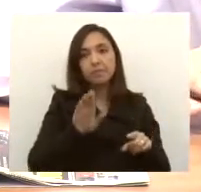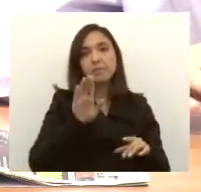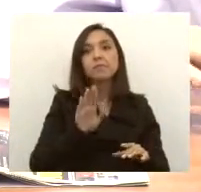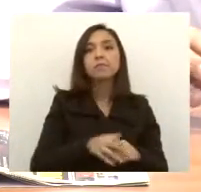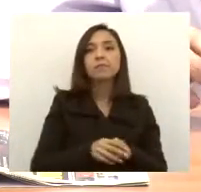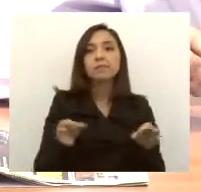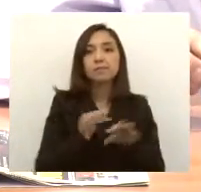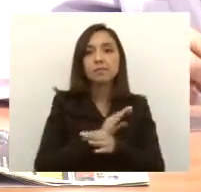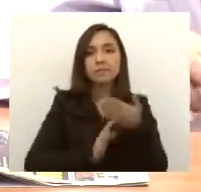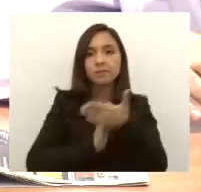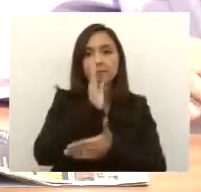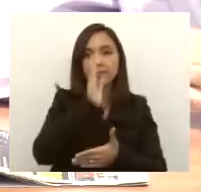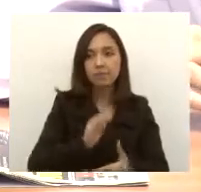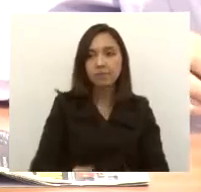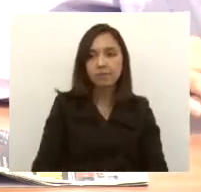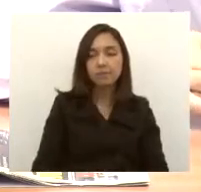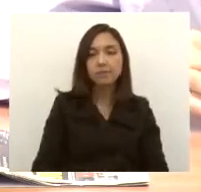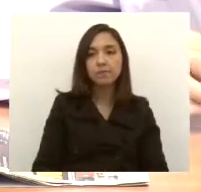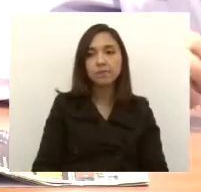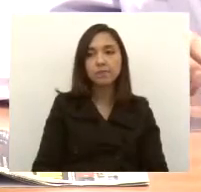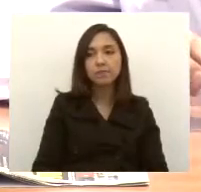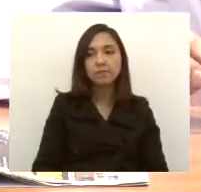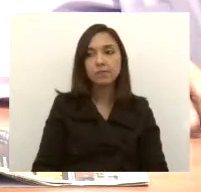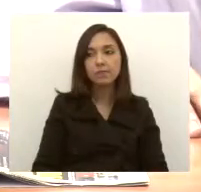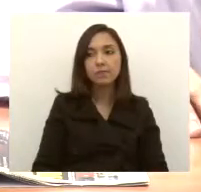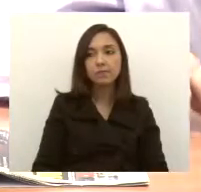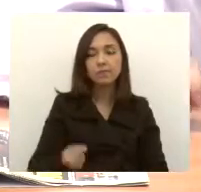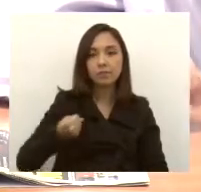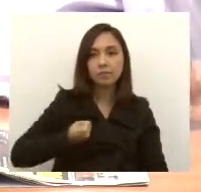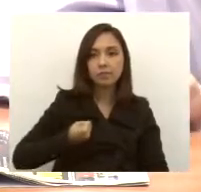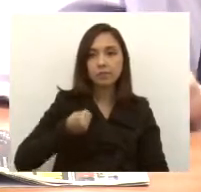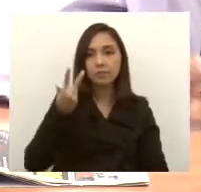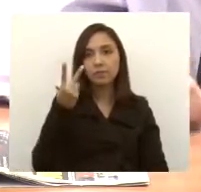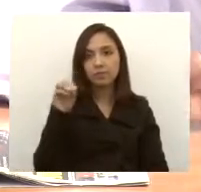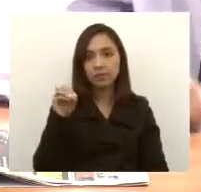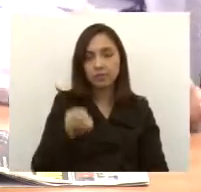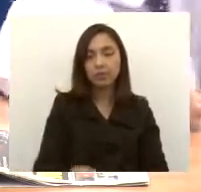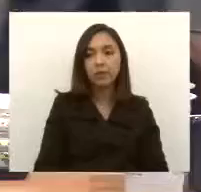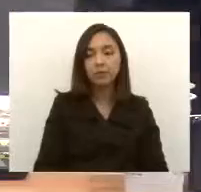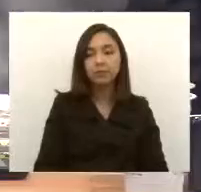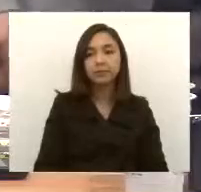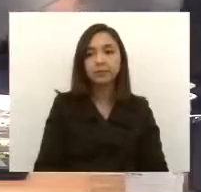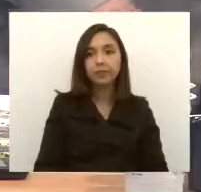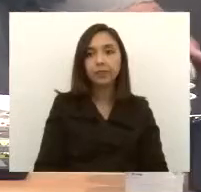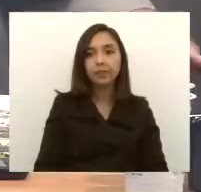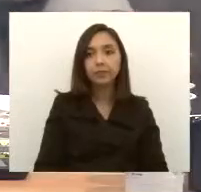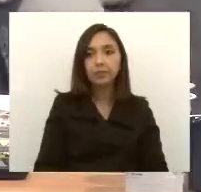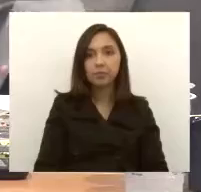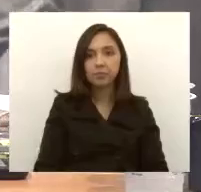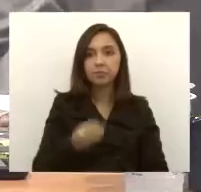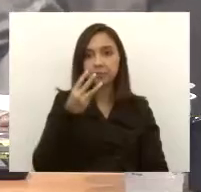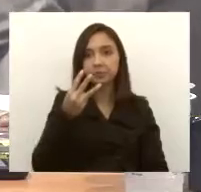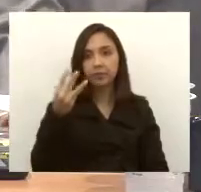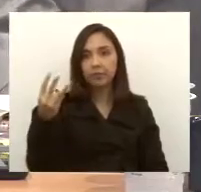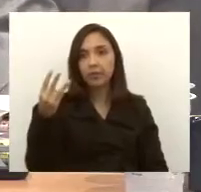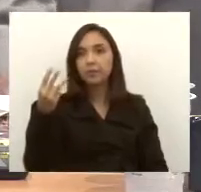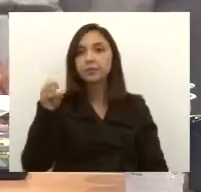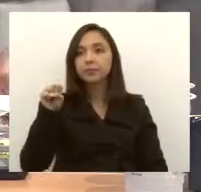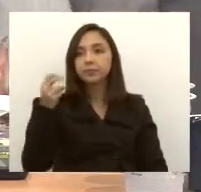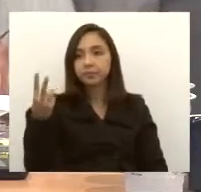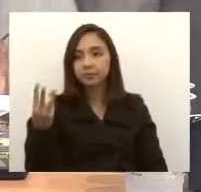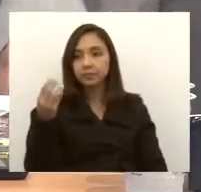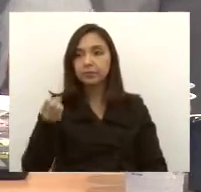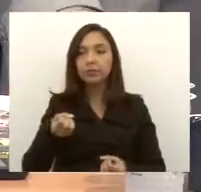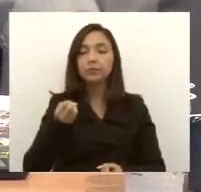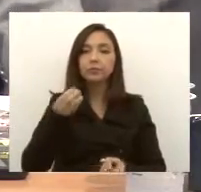manifestos. Encerrada a votação, aprovado em camis. Item 20. Leitura, discussão e votação do requerimento 3.383 de